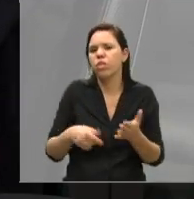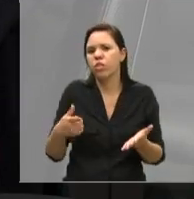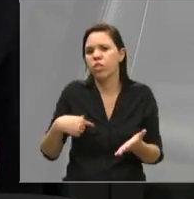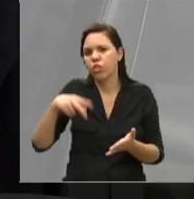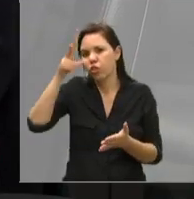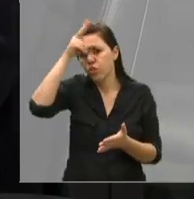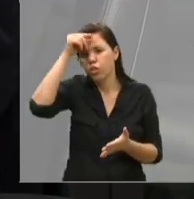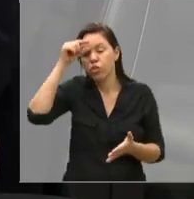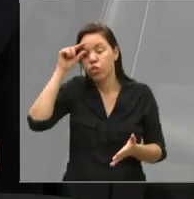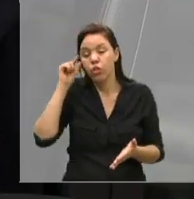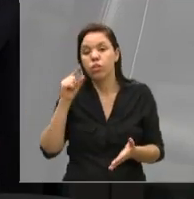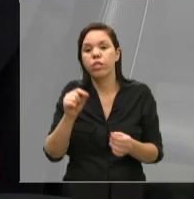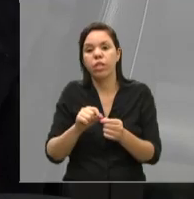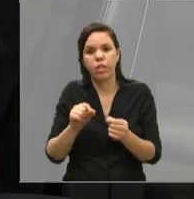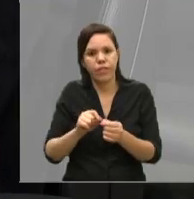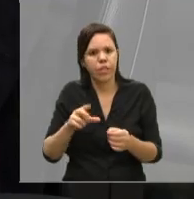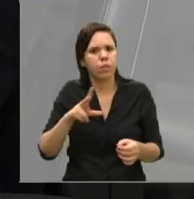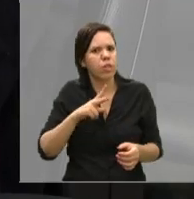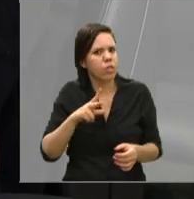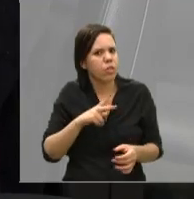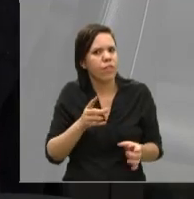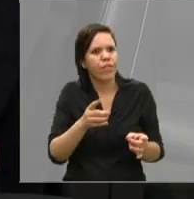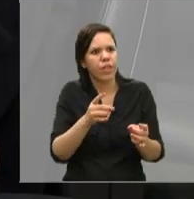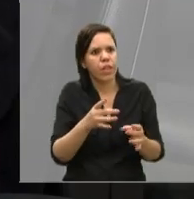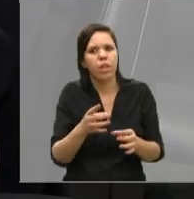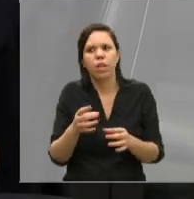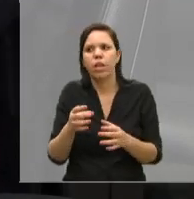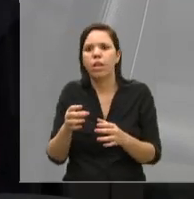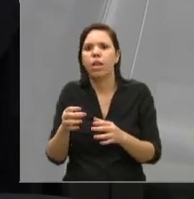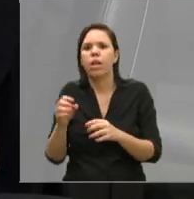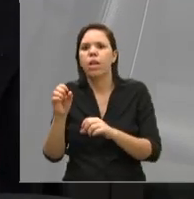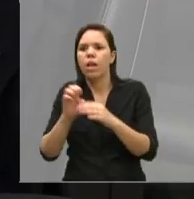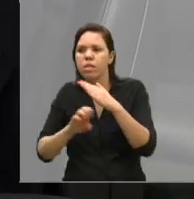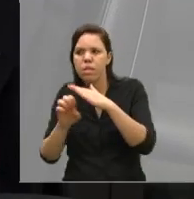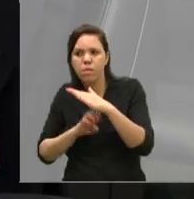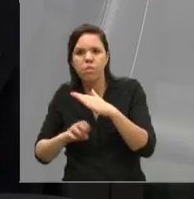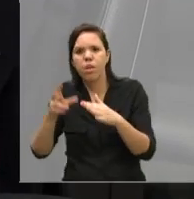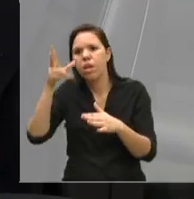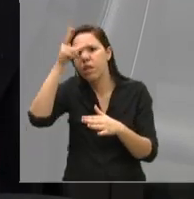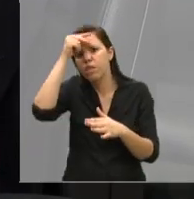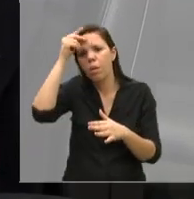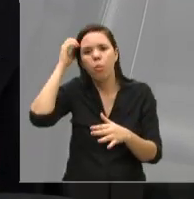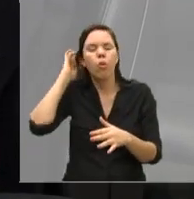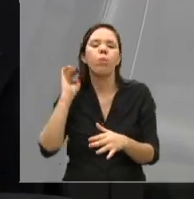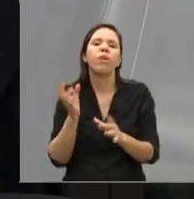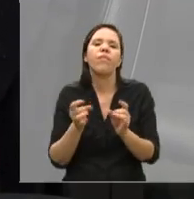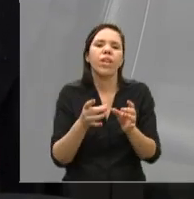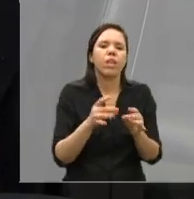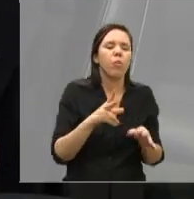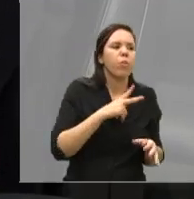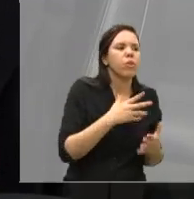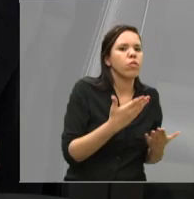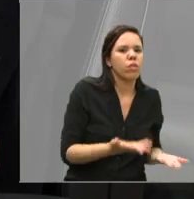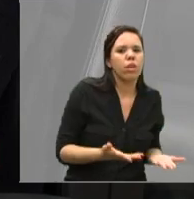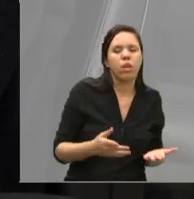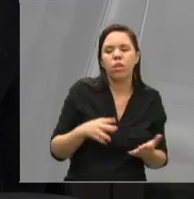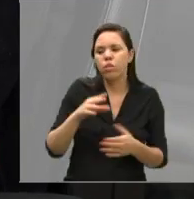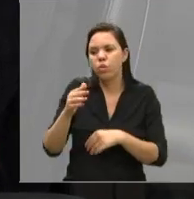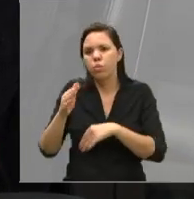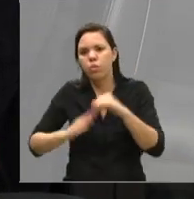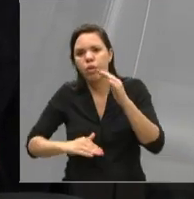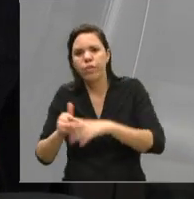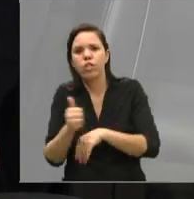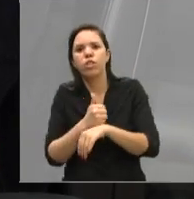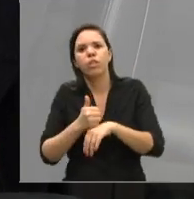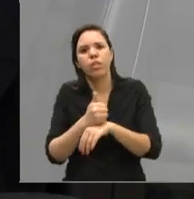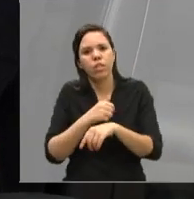de terceirização, de privatização dos serviços públicos, da não valorização dos profissionais que trabalham no serviço